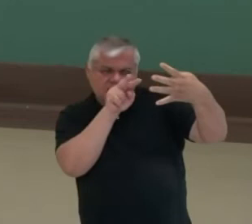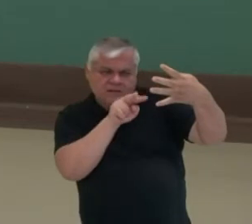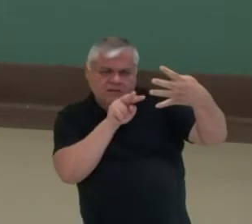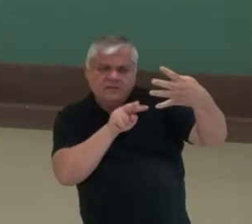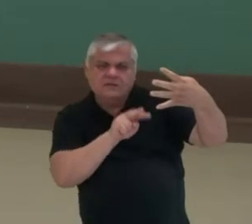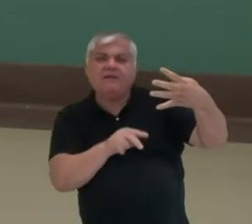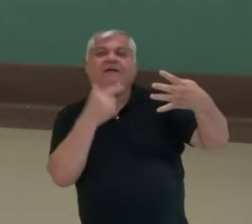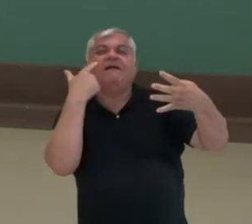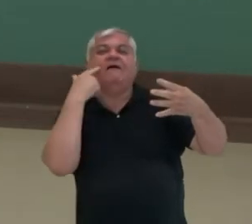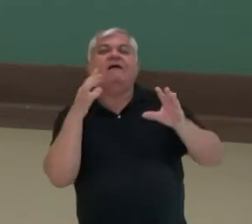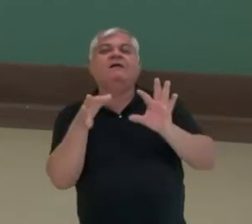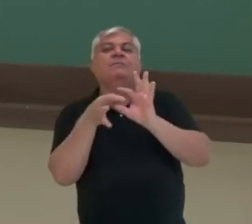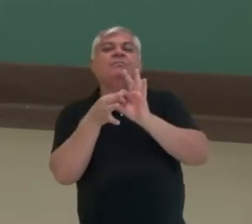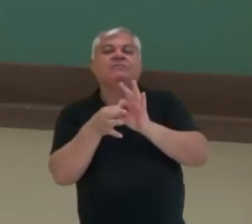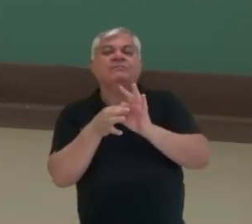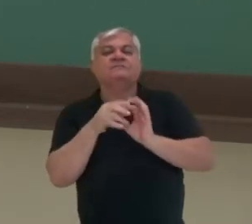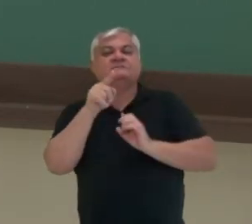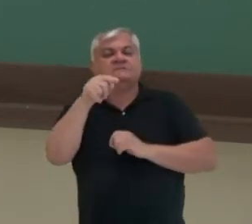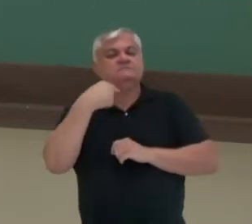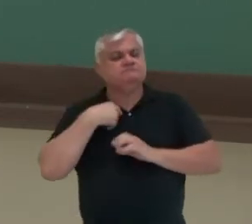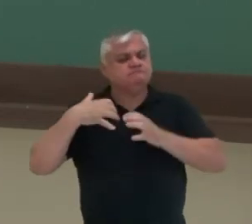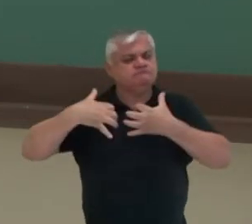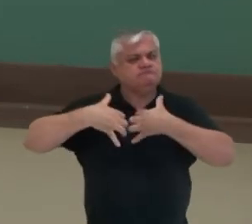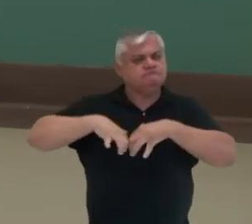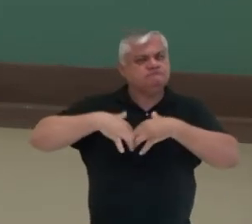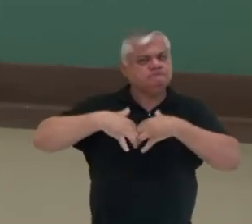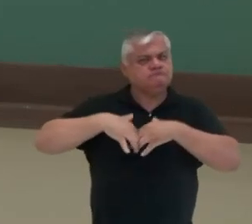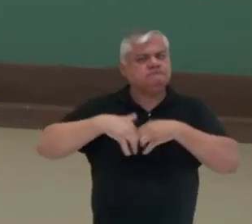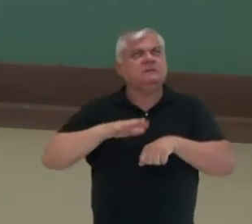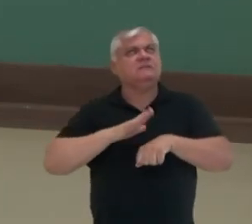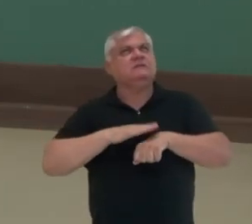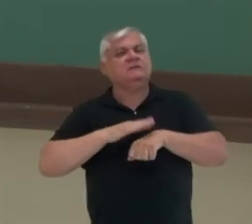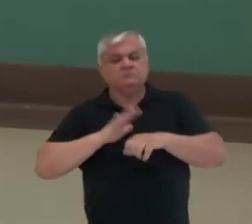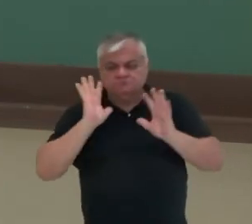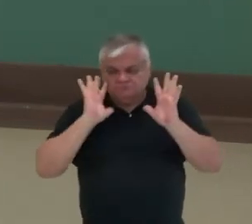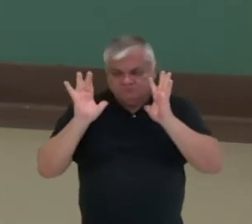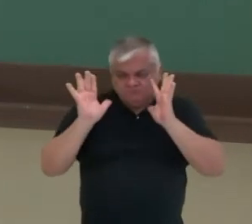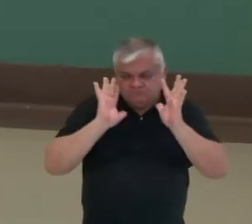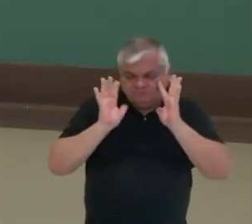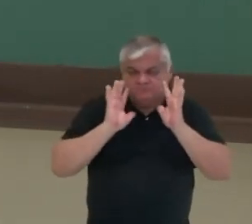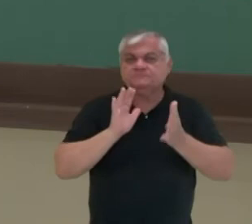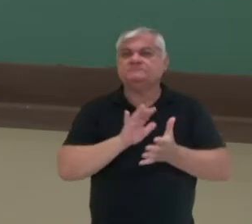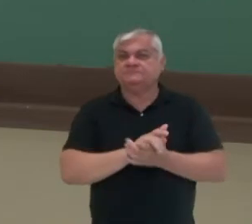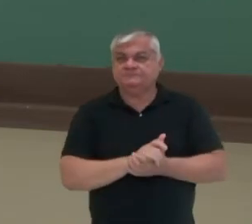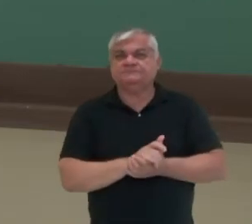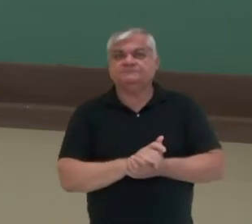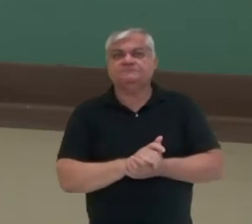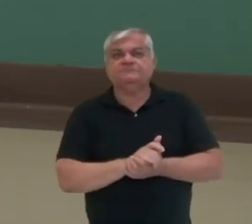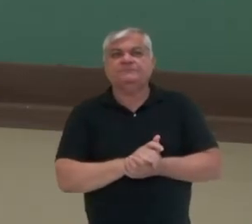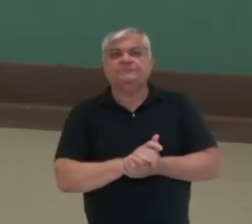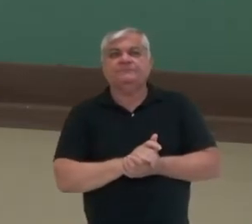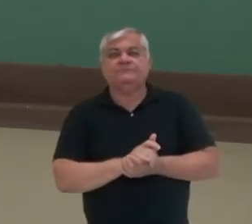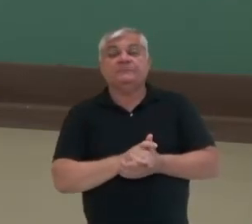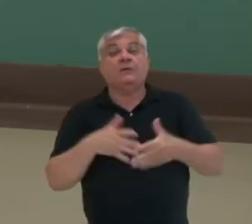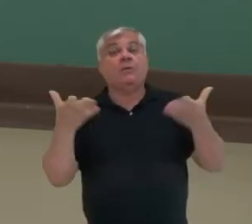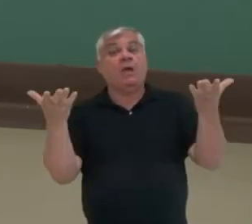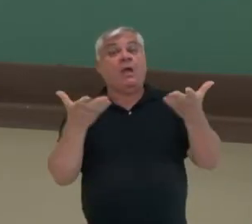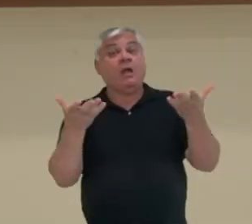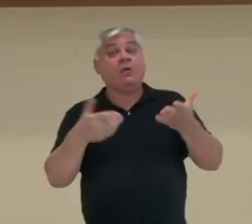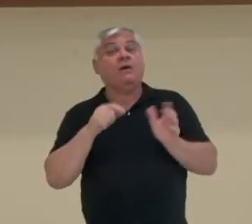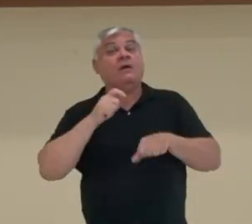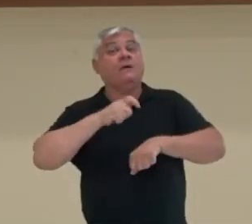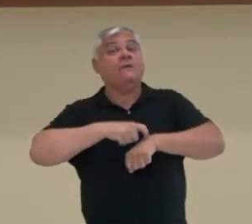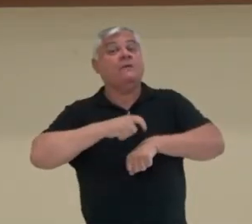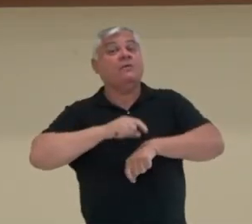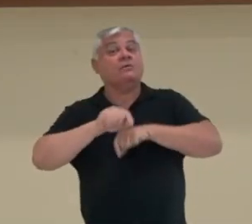colocados na música. Você precisa de um tempinho aqui para fazer isso. Agora chegamos no